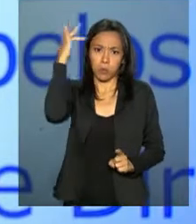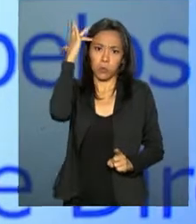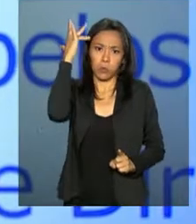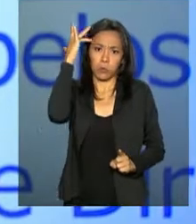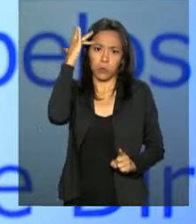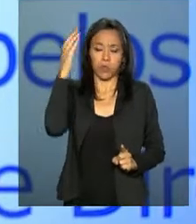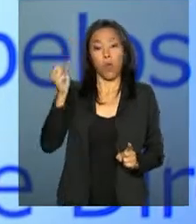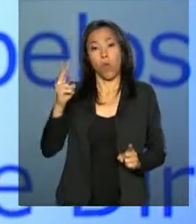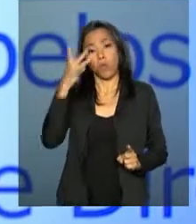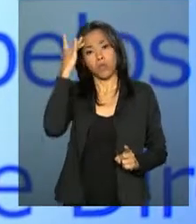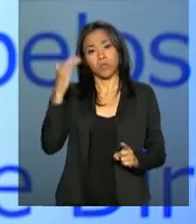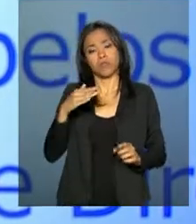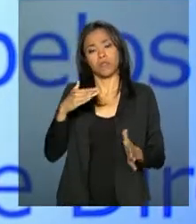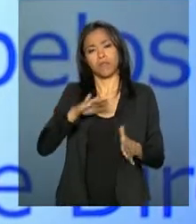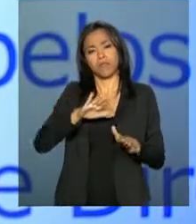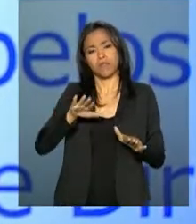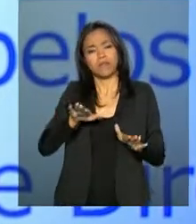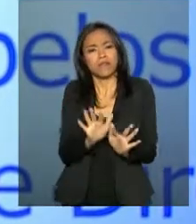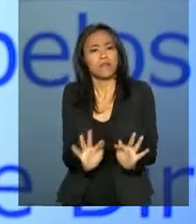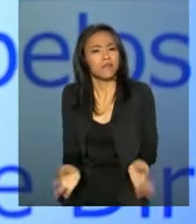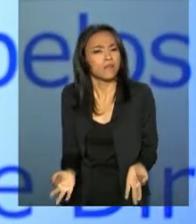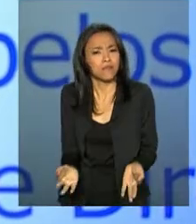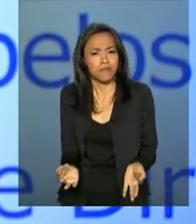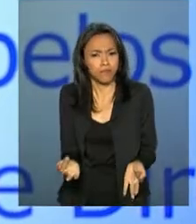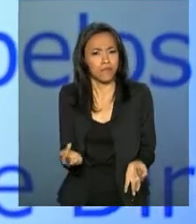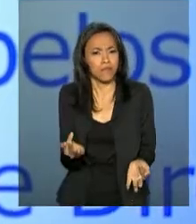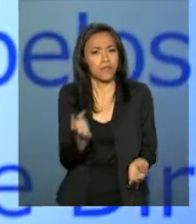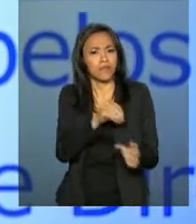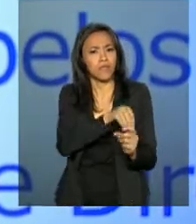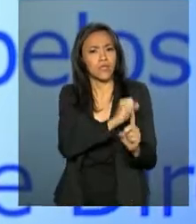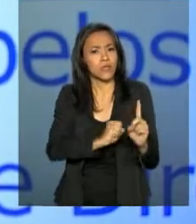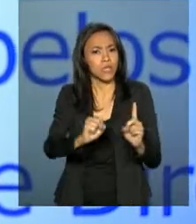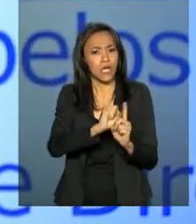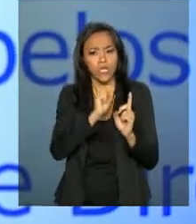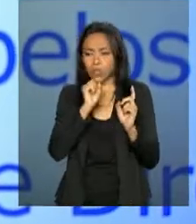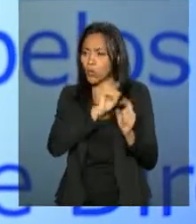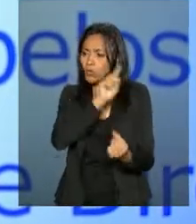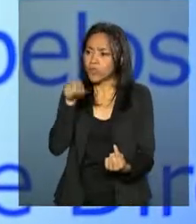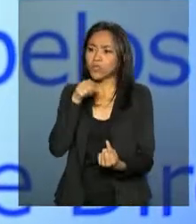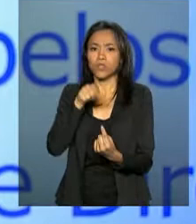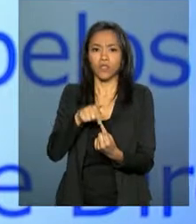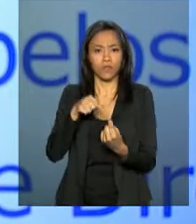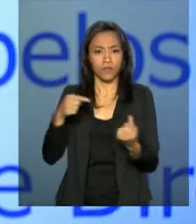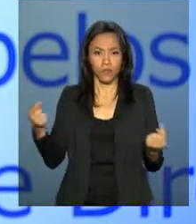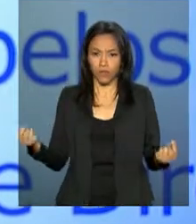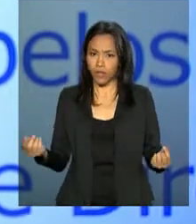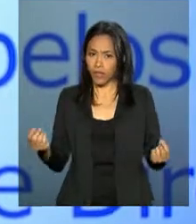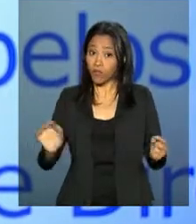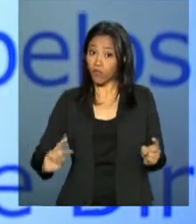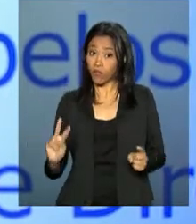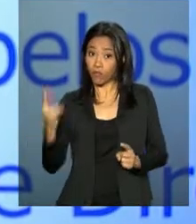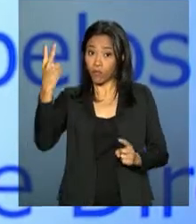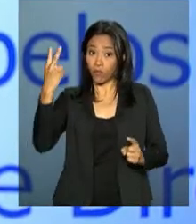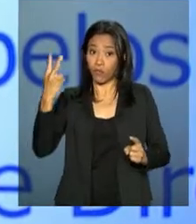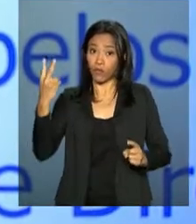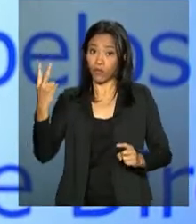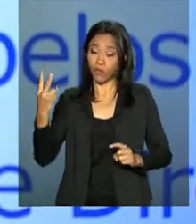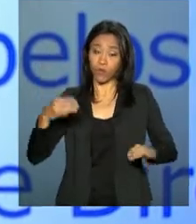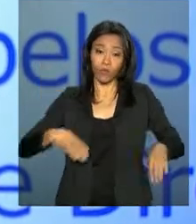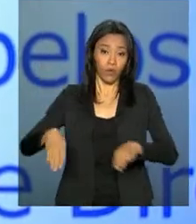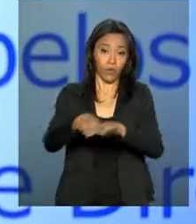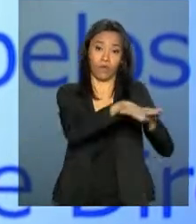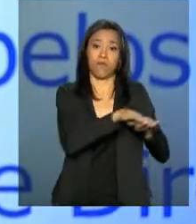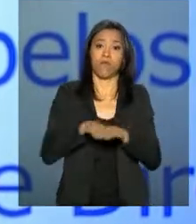sejam pessoas é da sociedade civil porque o objetivo é que aqueles